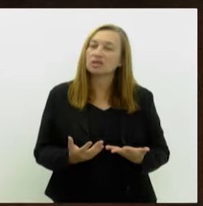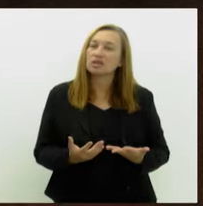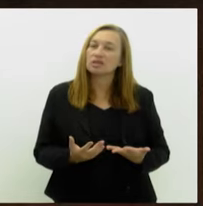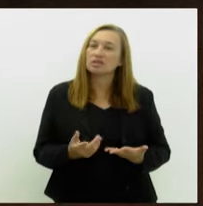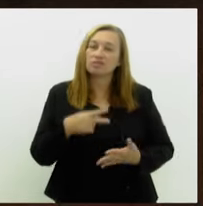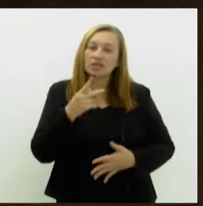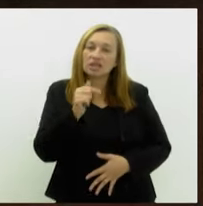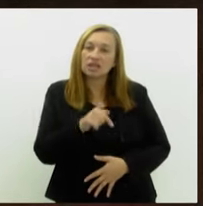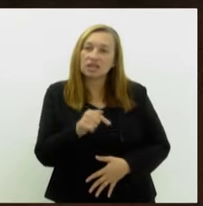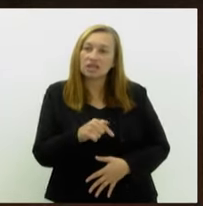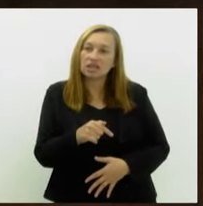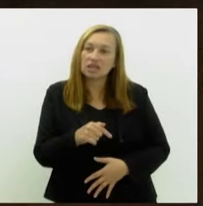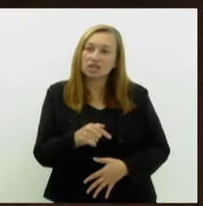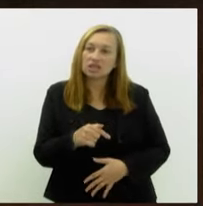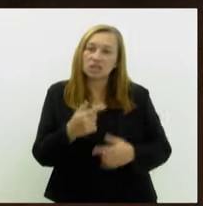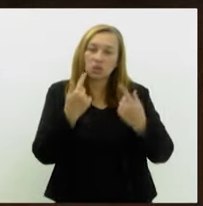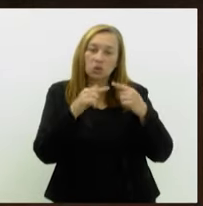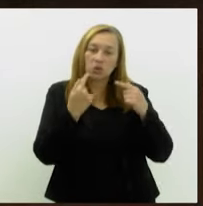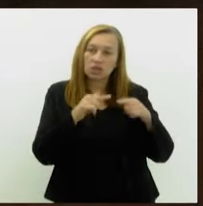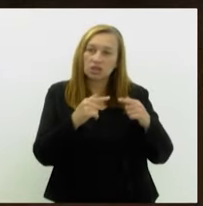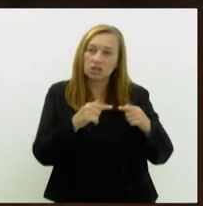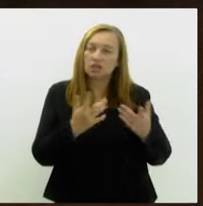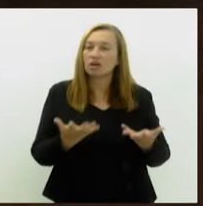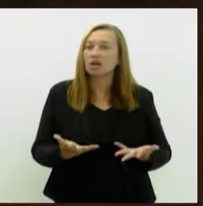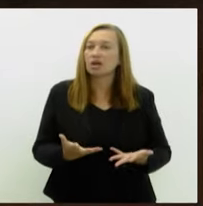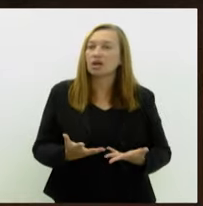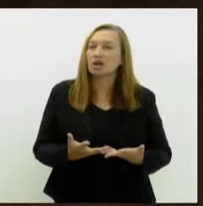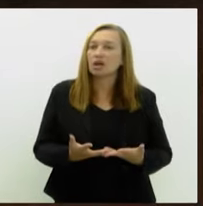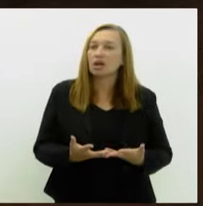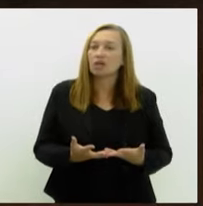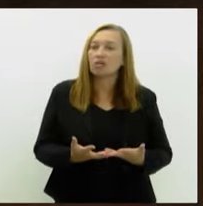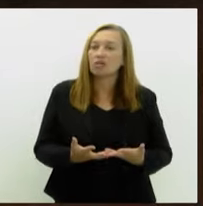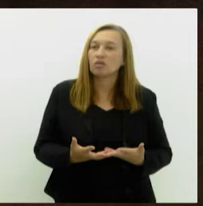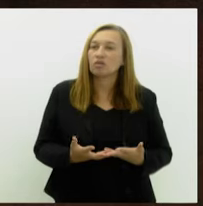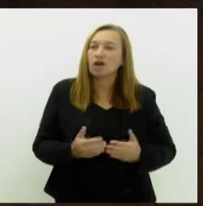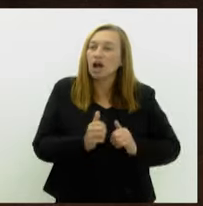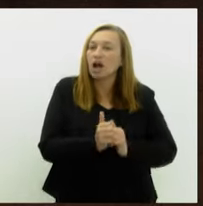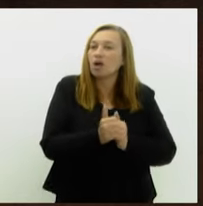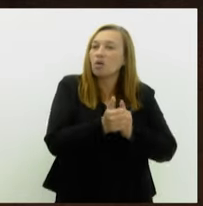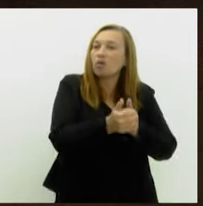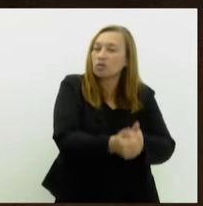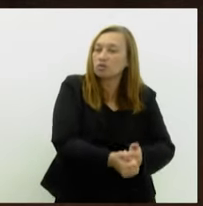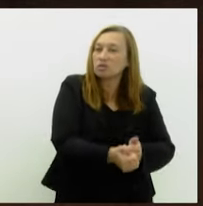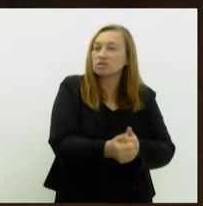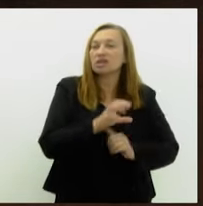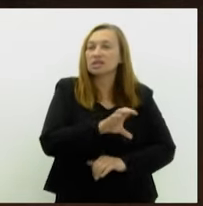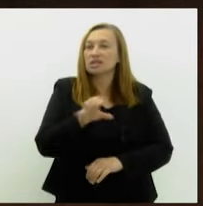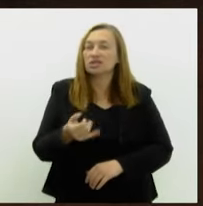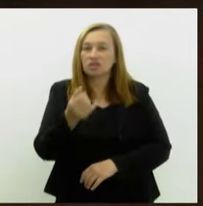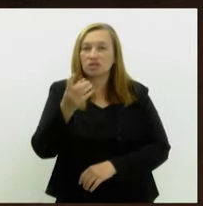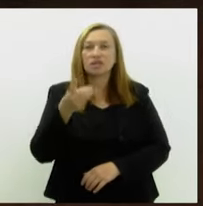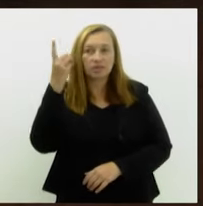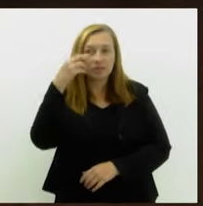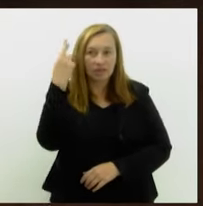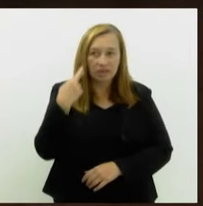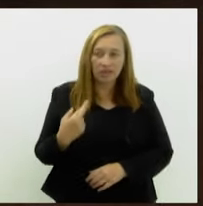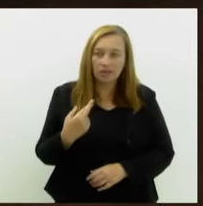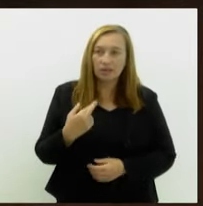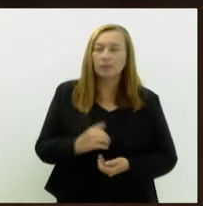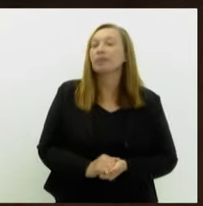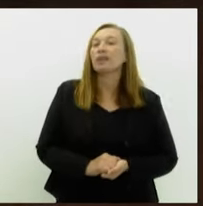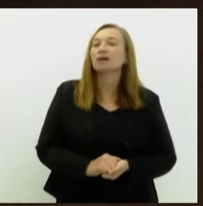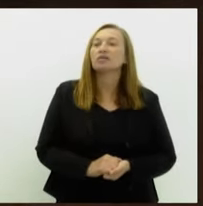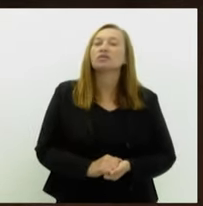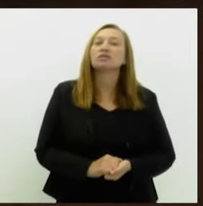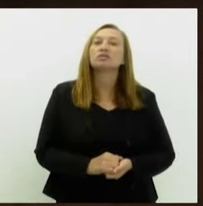claramente aqui críticas sobre a condução da CCJ, deputada Renata. Vossa Excelência